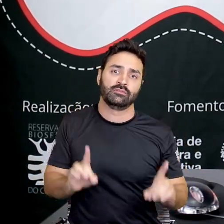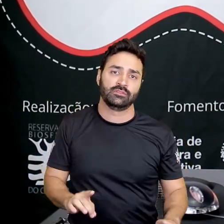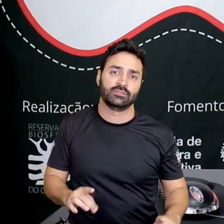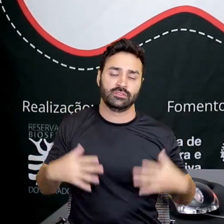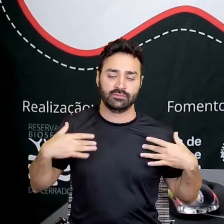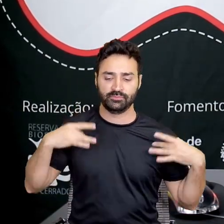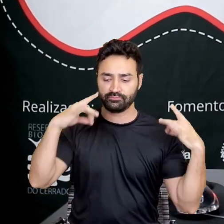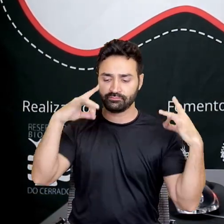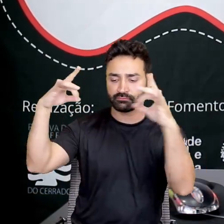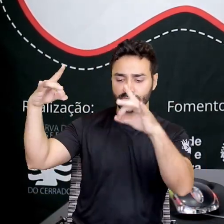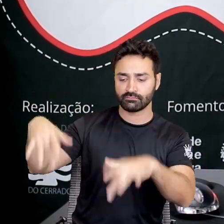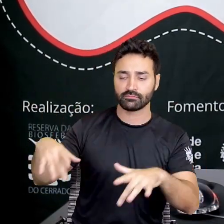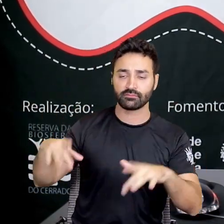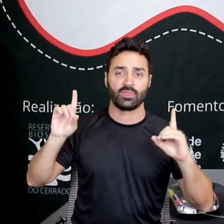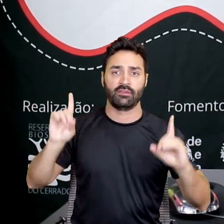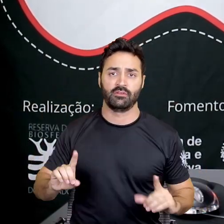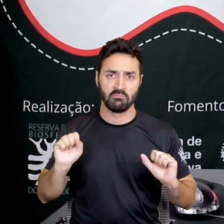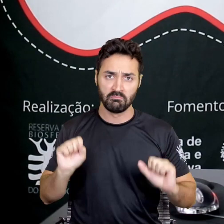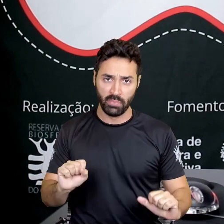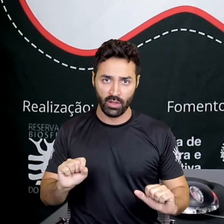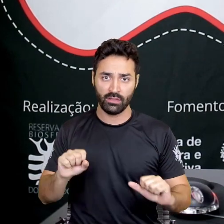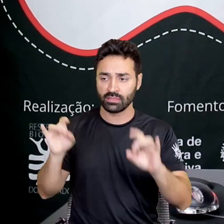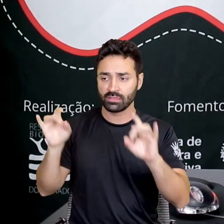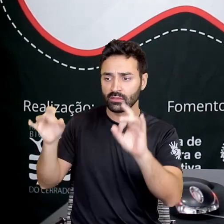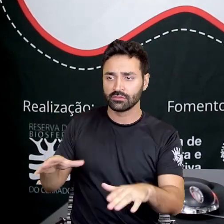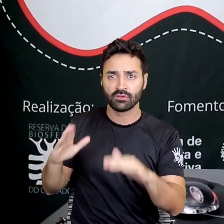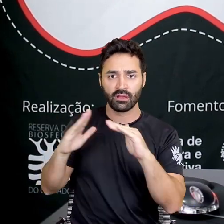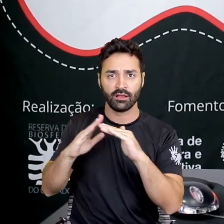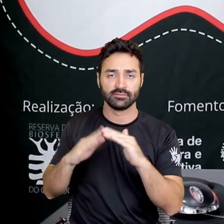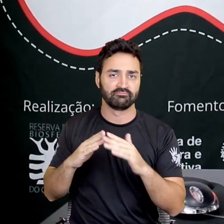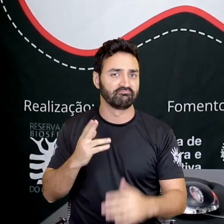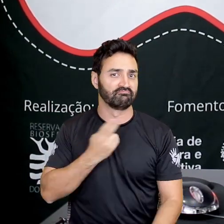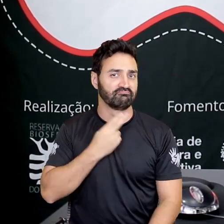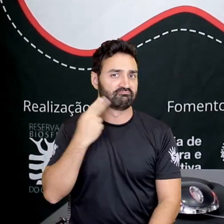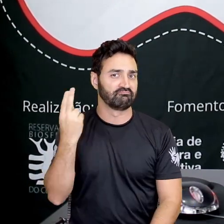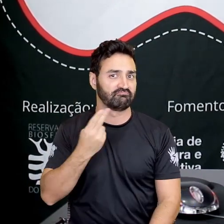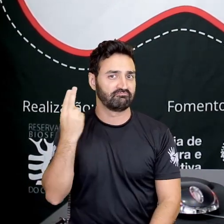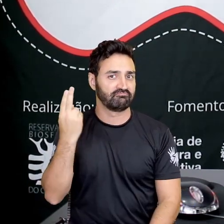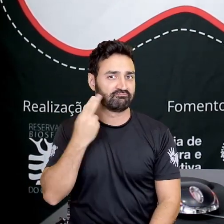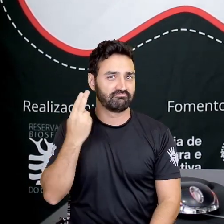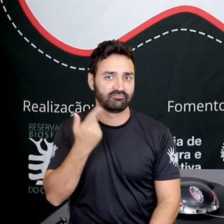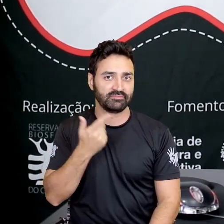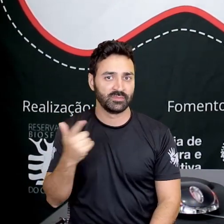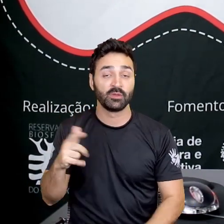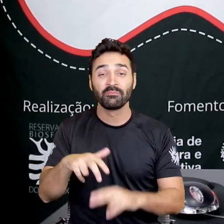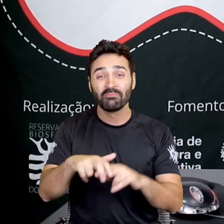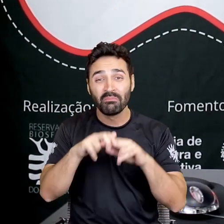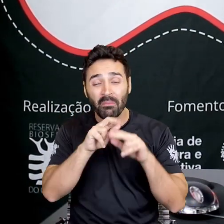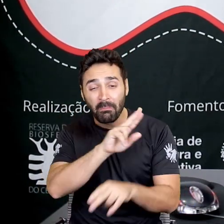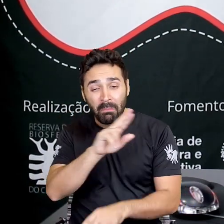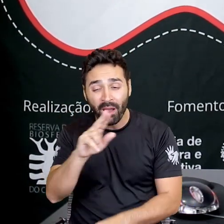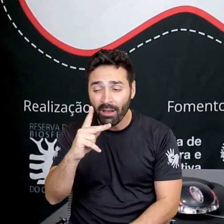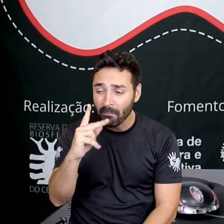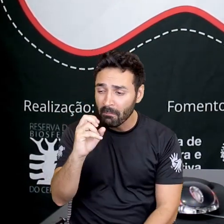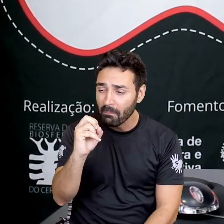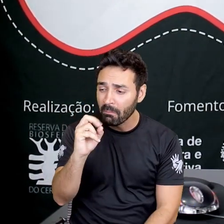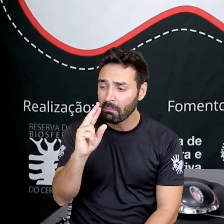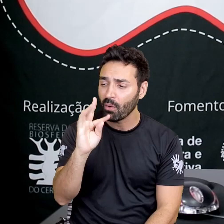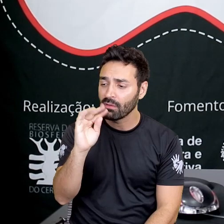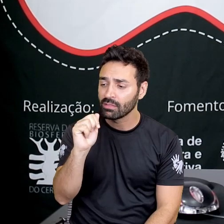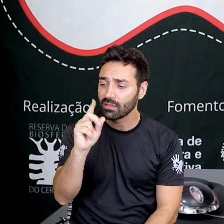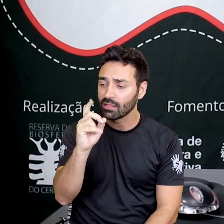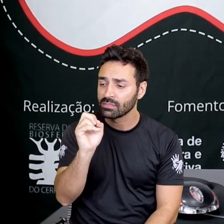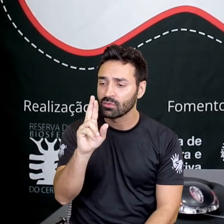tiro minha deficiência e deixo em casa. Isso não acontece. Então, o nome portador não é